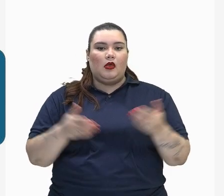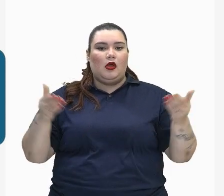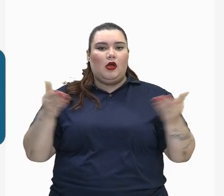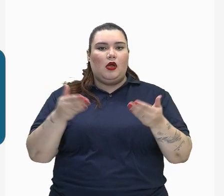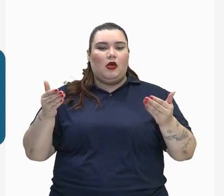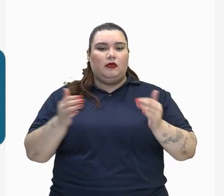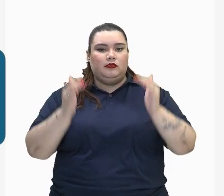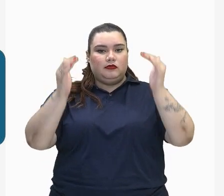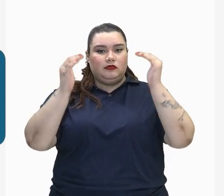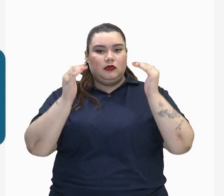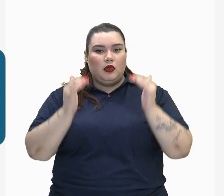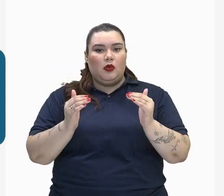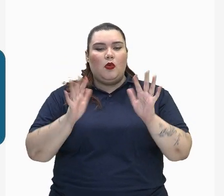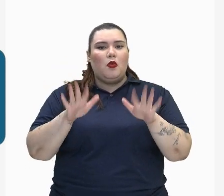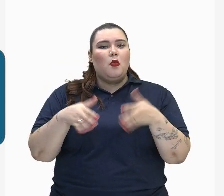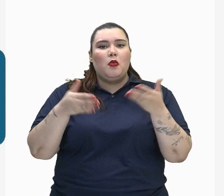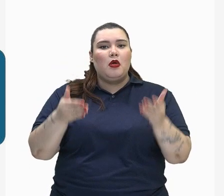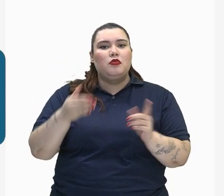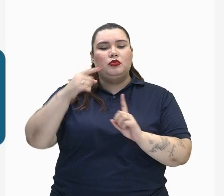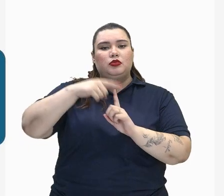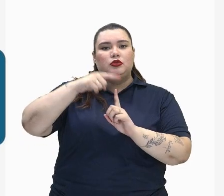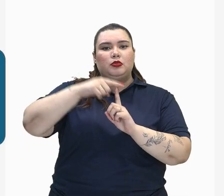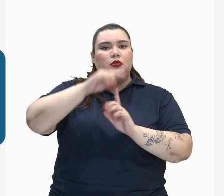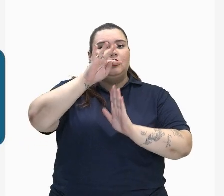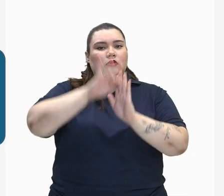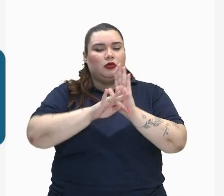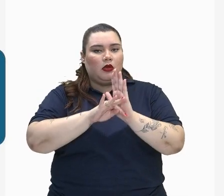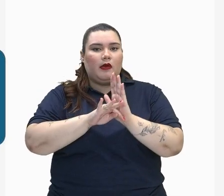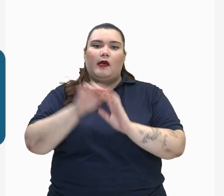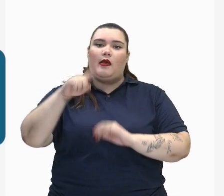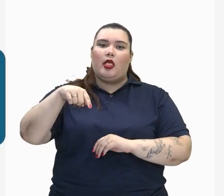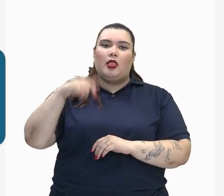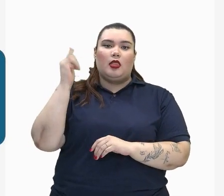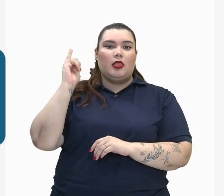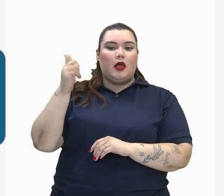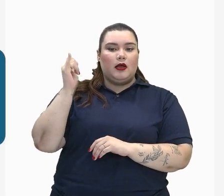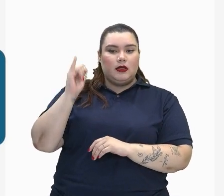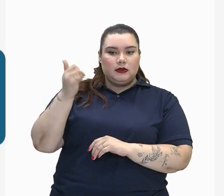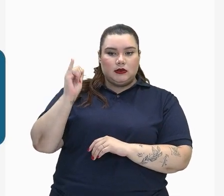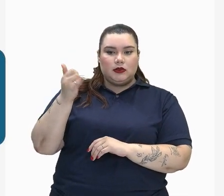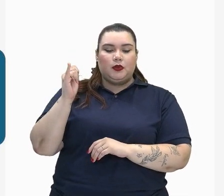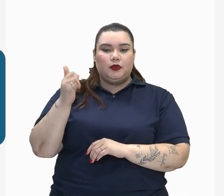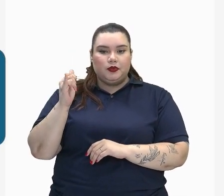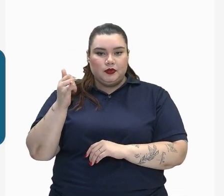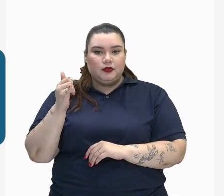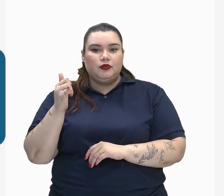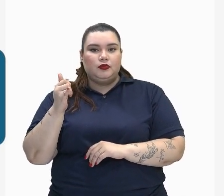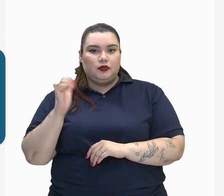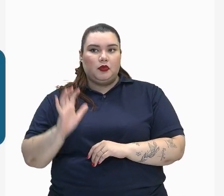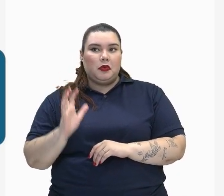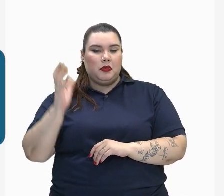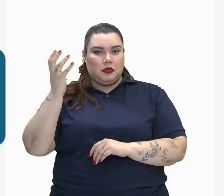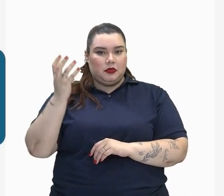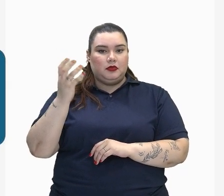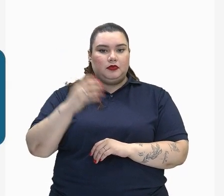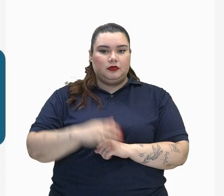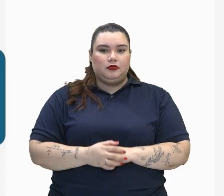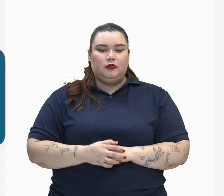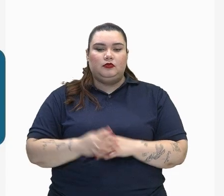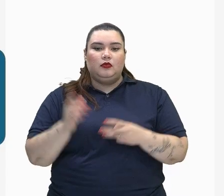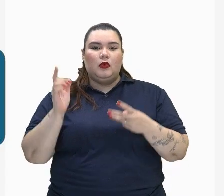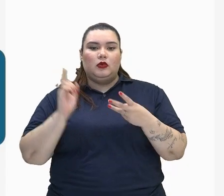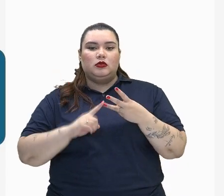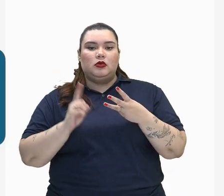tipologia textual é uma narração, estava sendo contado, né, um fato. O